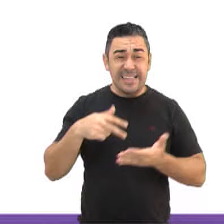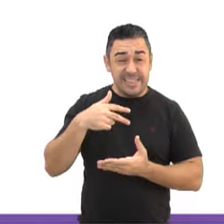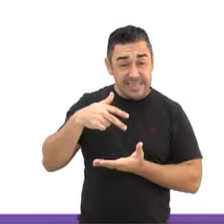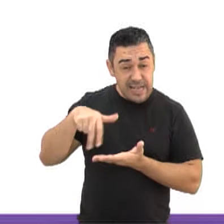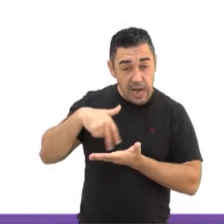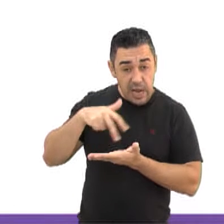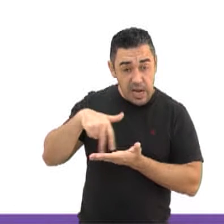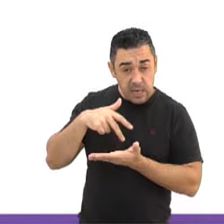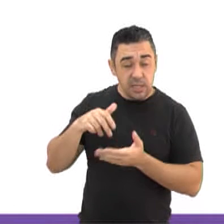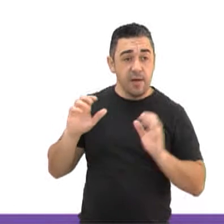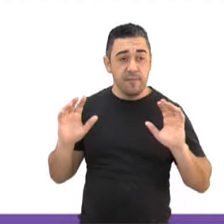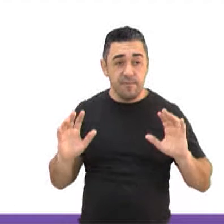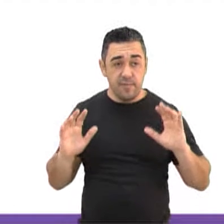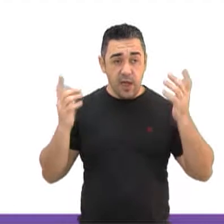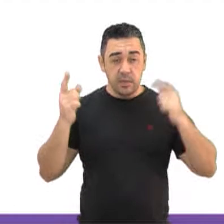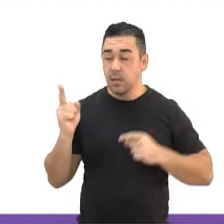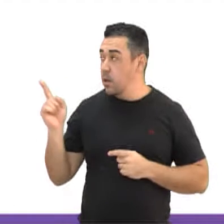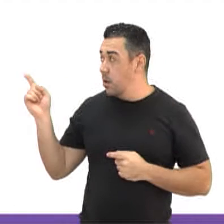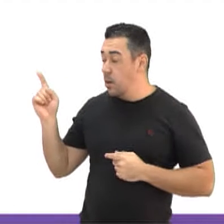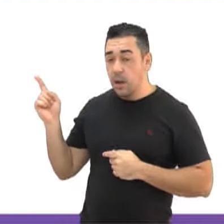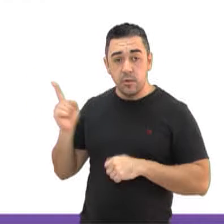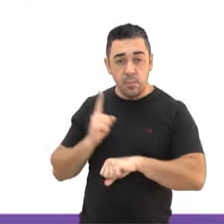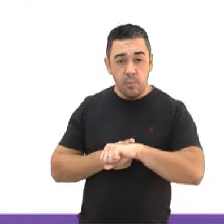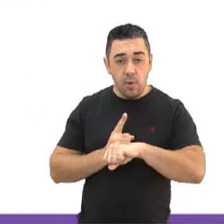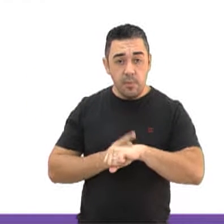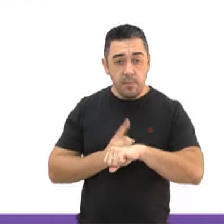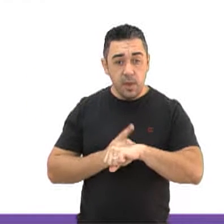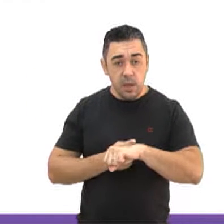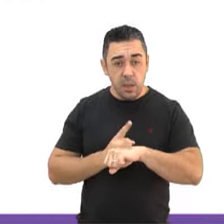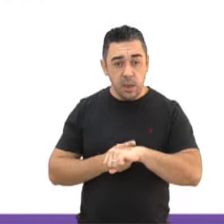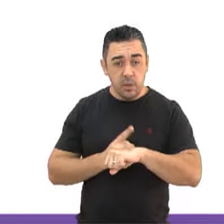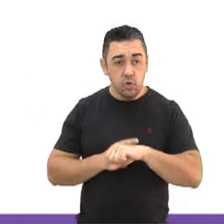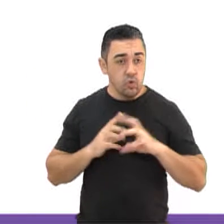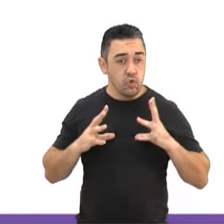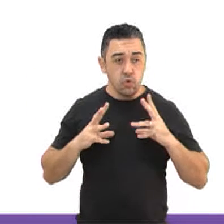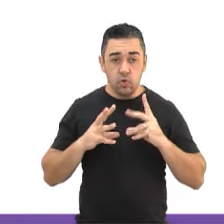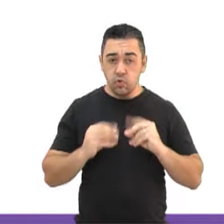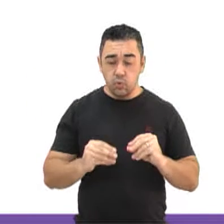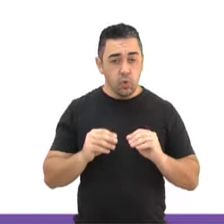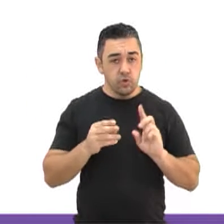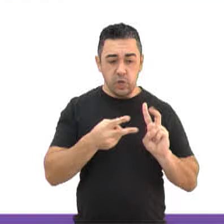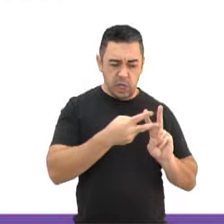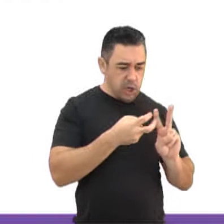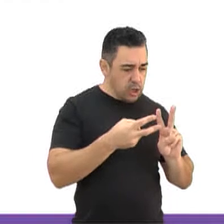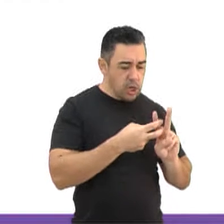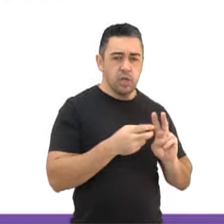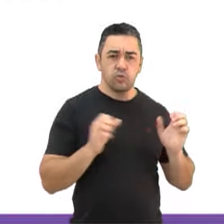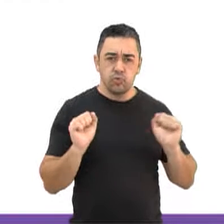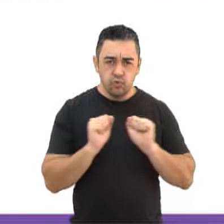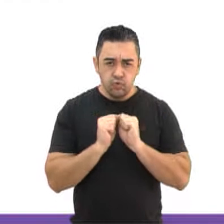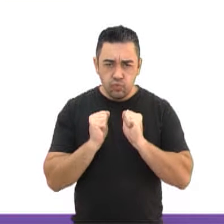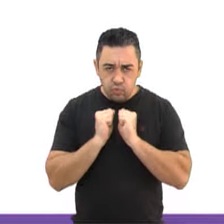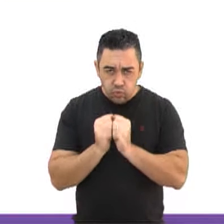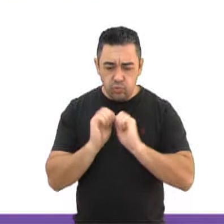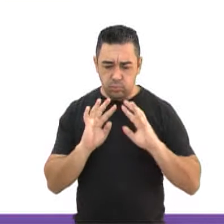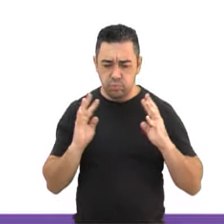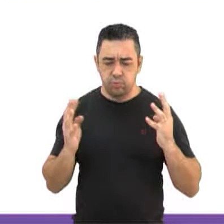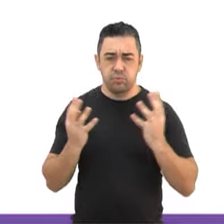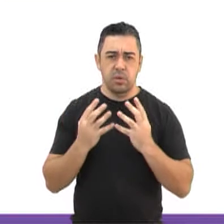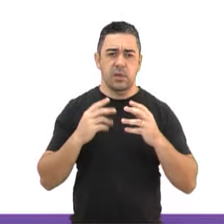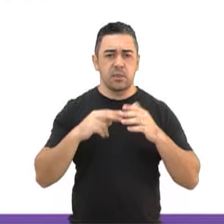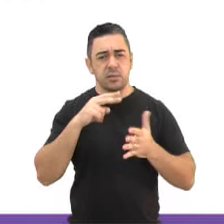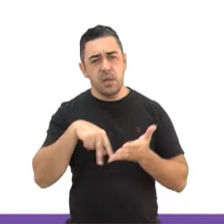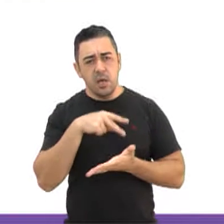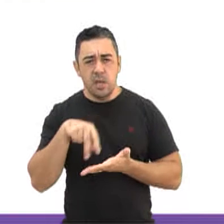uma grande festa. Durante o ritual, toda a comunidade se reúne, dança e canta junto com o iniciado, para ajudar